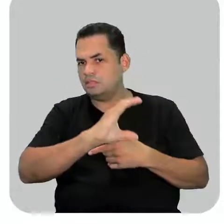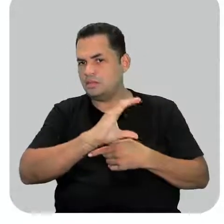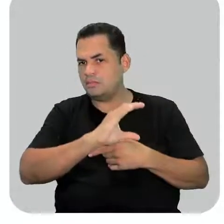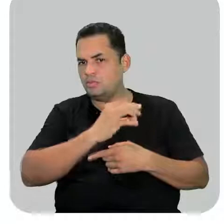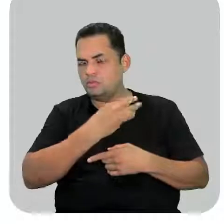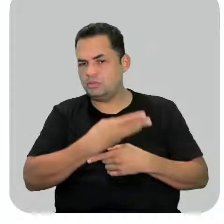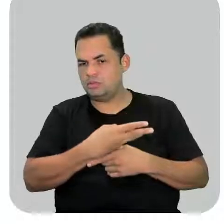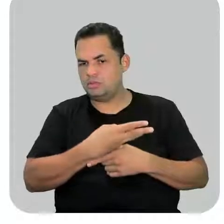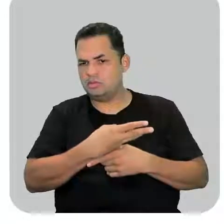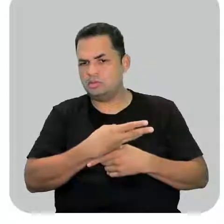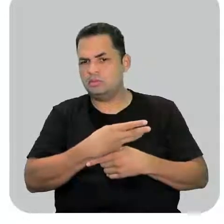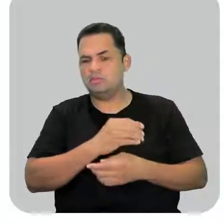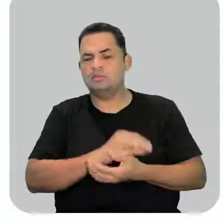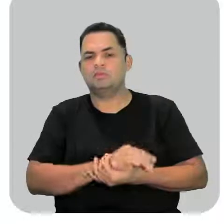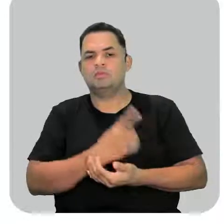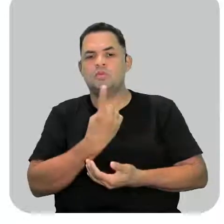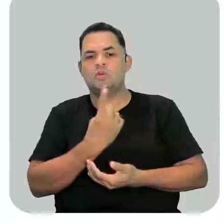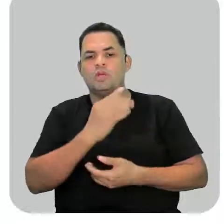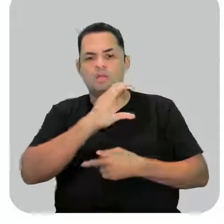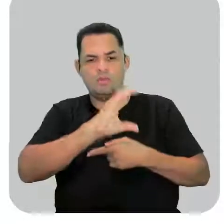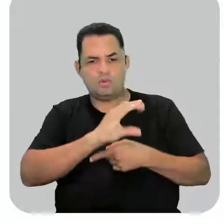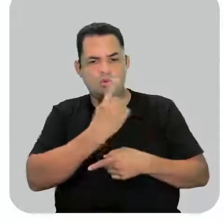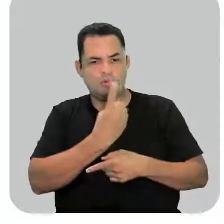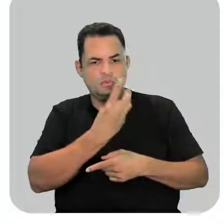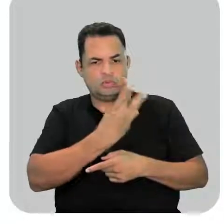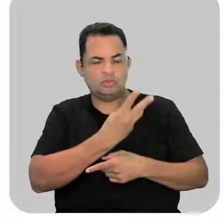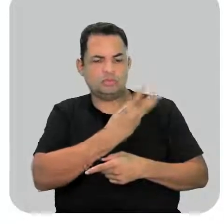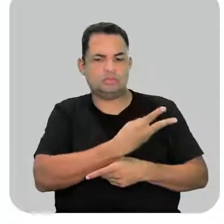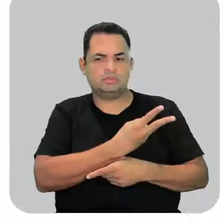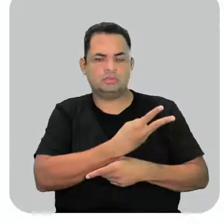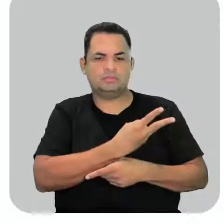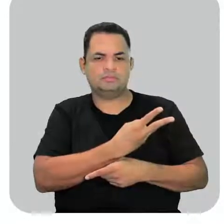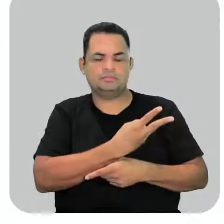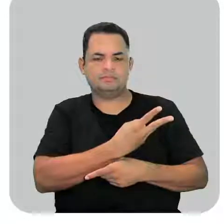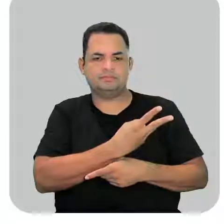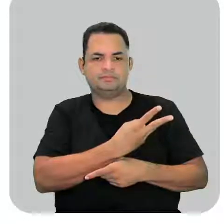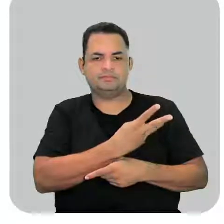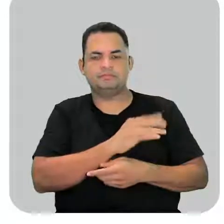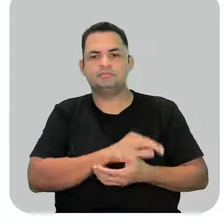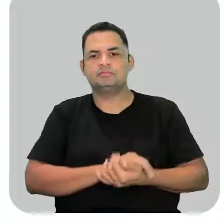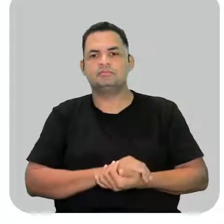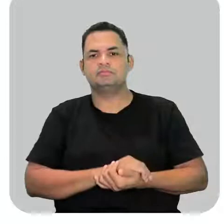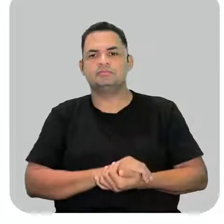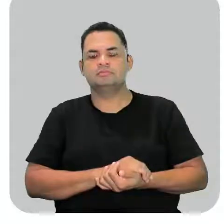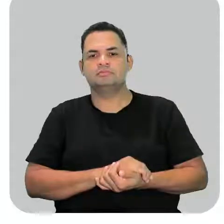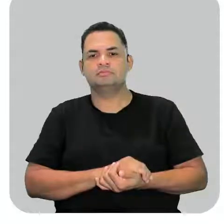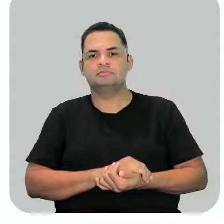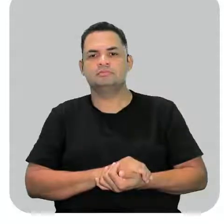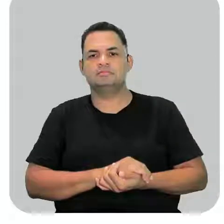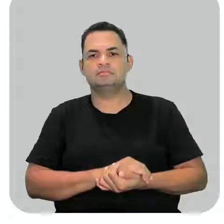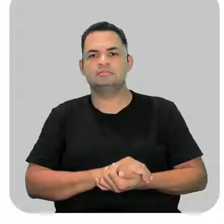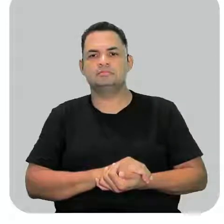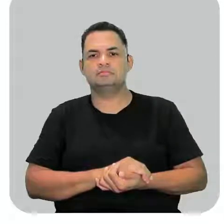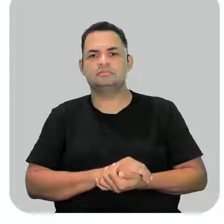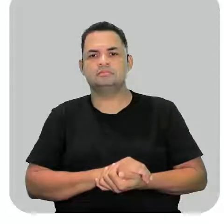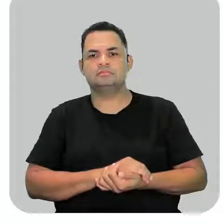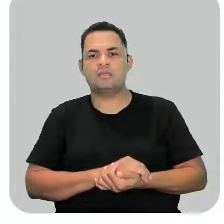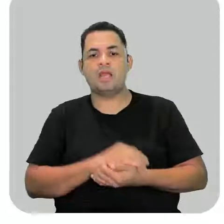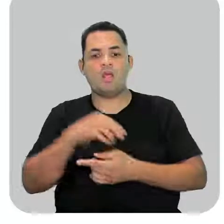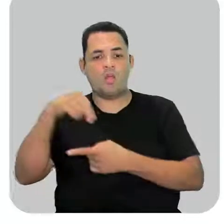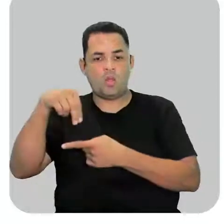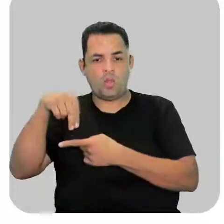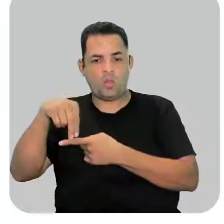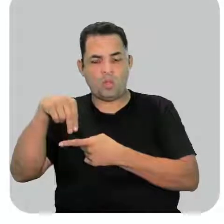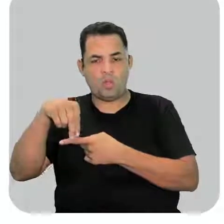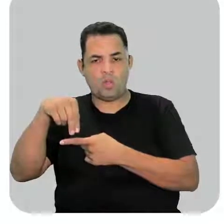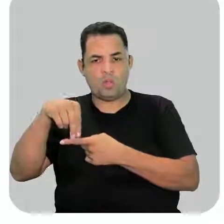carbono está aqui, ó. 1, 2, 3. Não posso colocar mais nem menos. O nitrogênio está